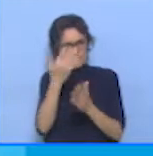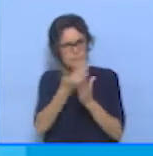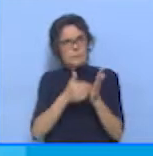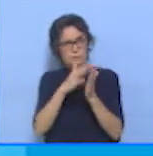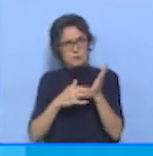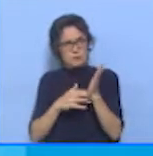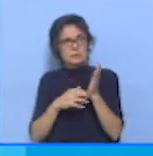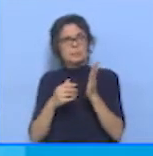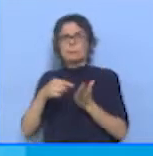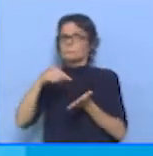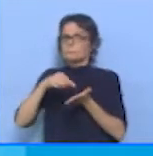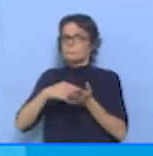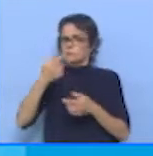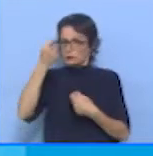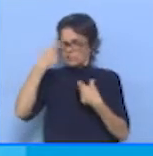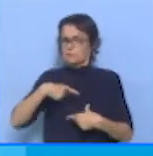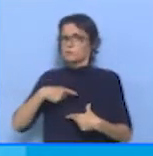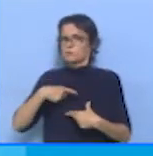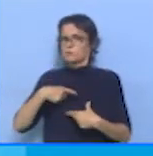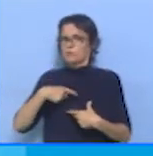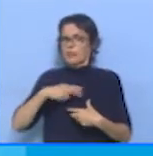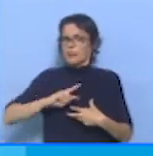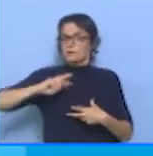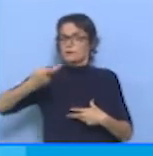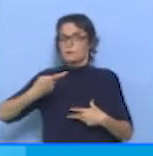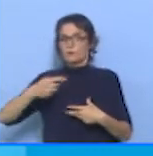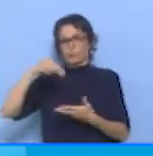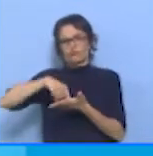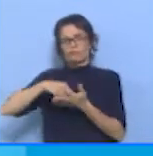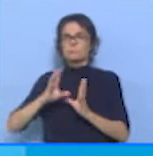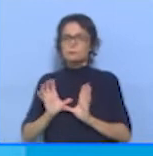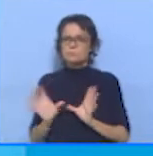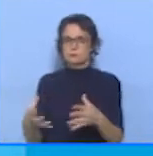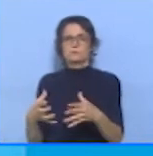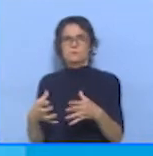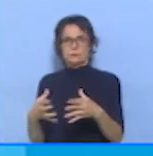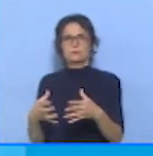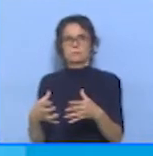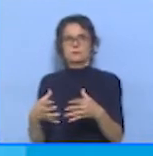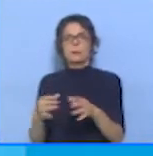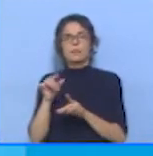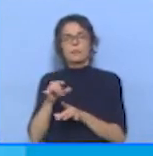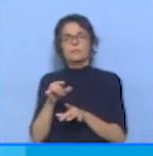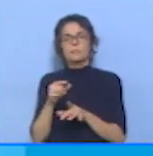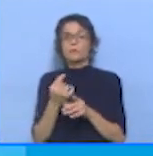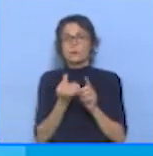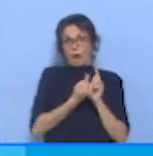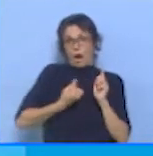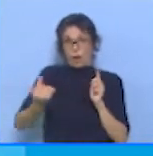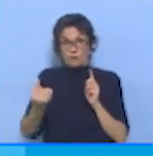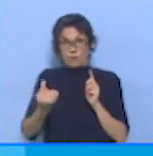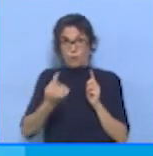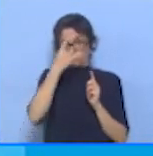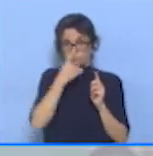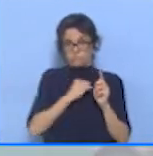quando desenvolve, passa a uma exigência comunitária. Portanto, faz perceber que somos cada um por si, mas todos em conjunto,